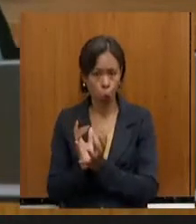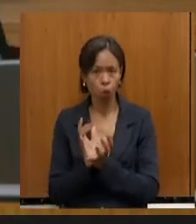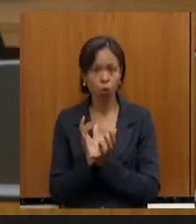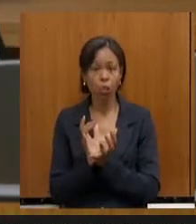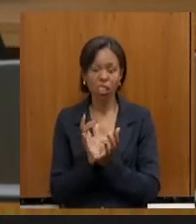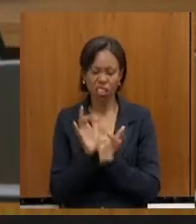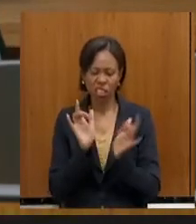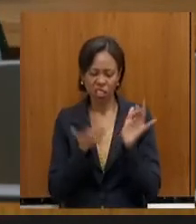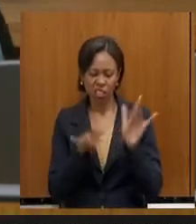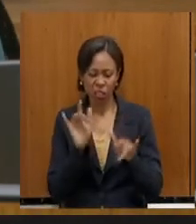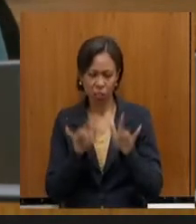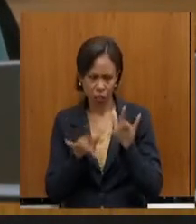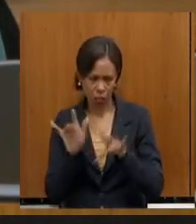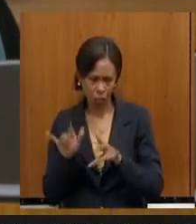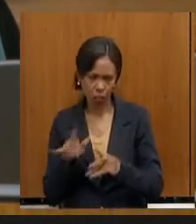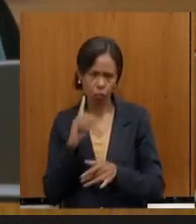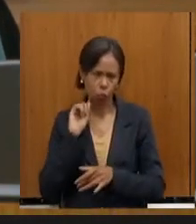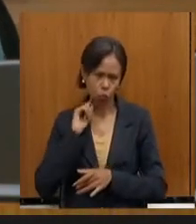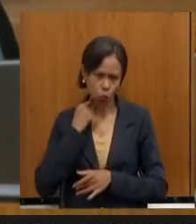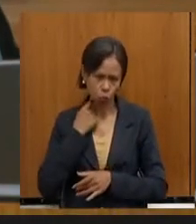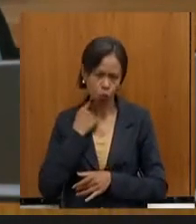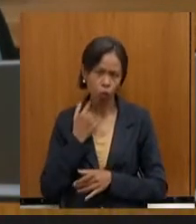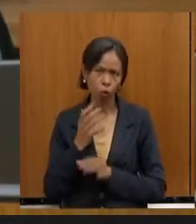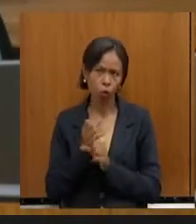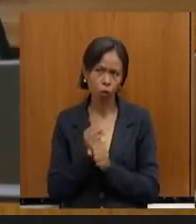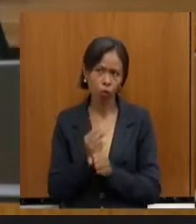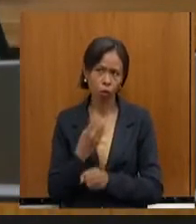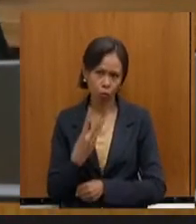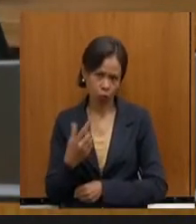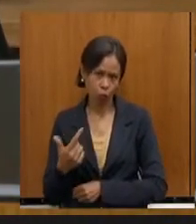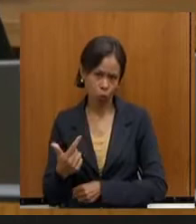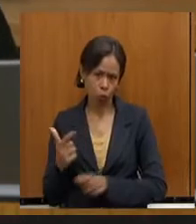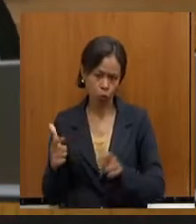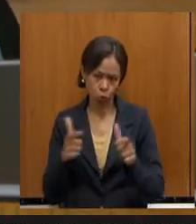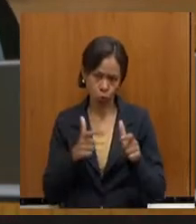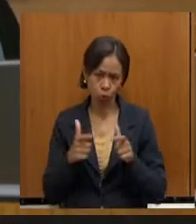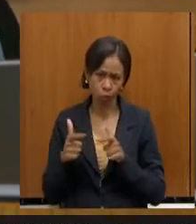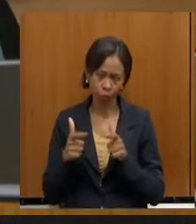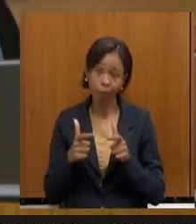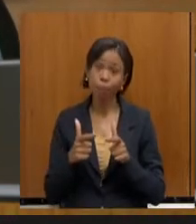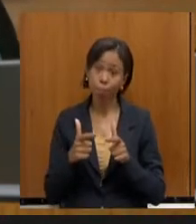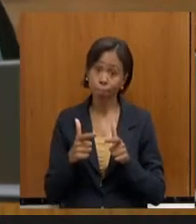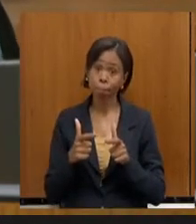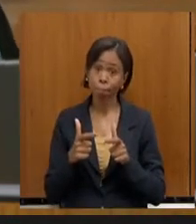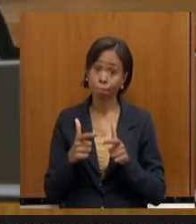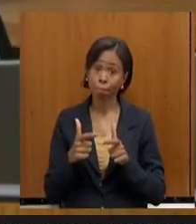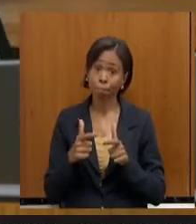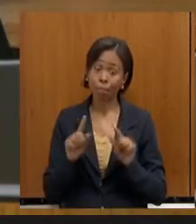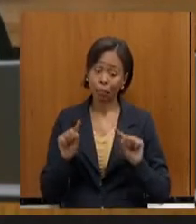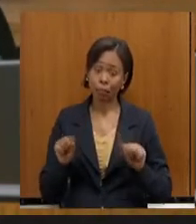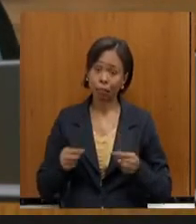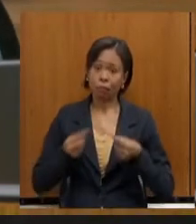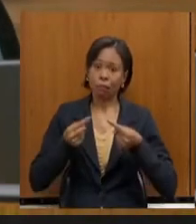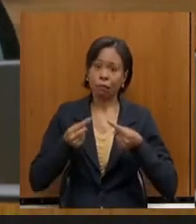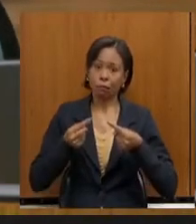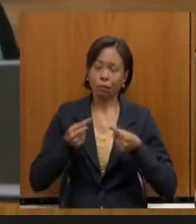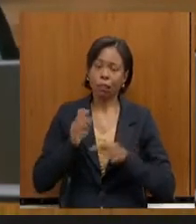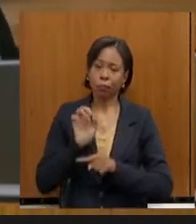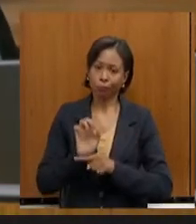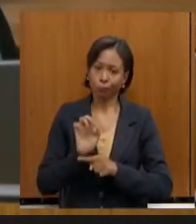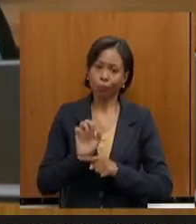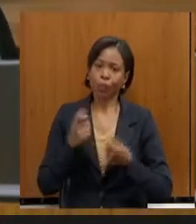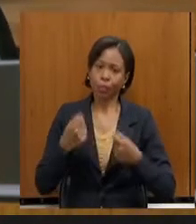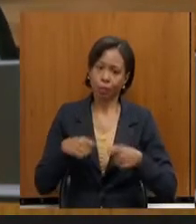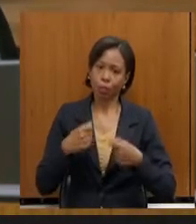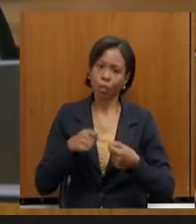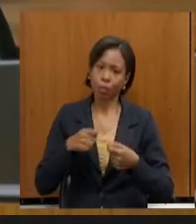32 vem para ajudar e apoiar os municípios também um grande desafio que nós temos no nosso ditado de